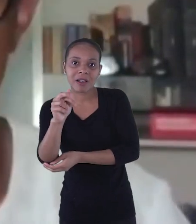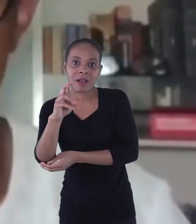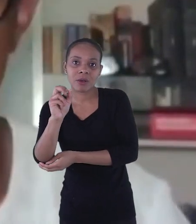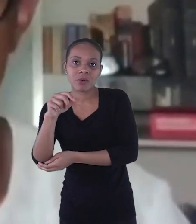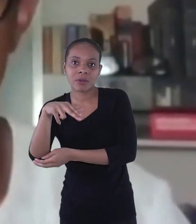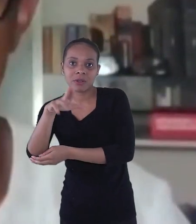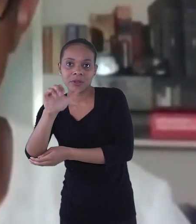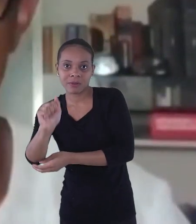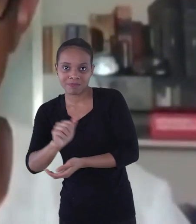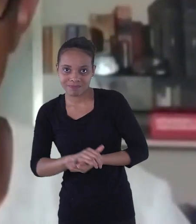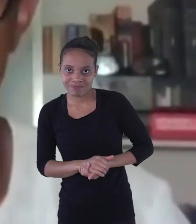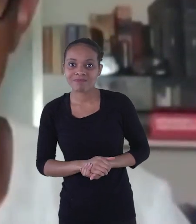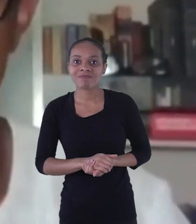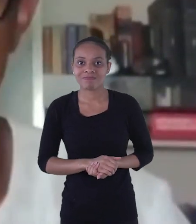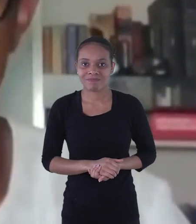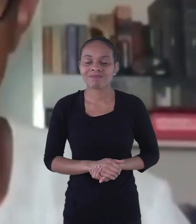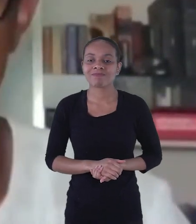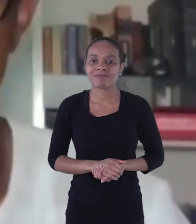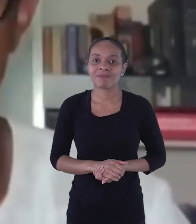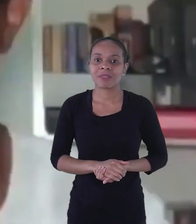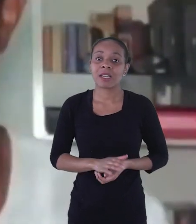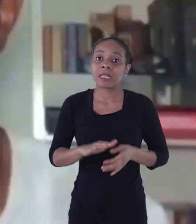Então, esse impacto que a Carolina causou,